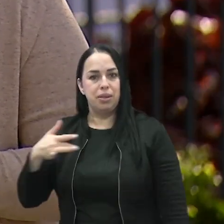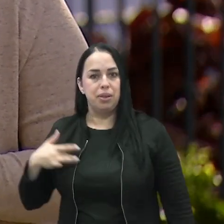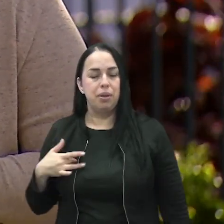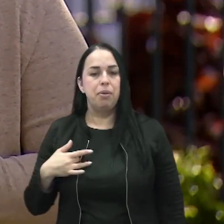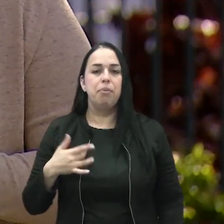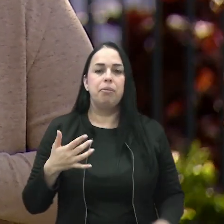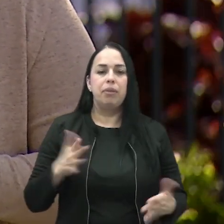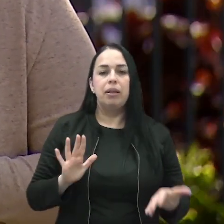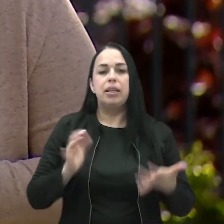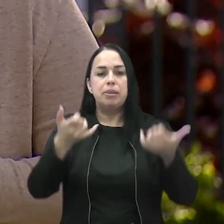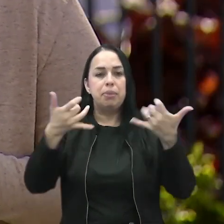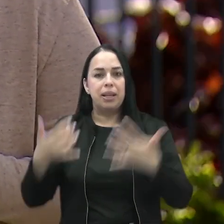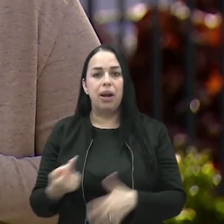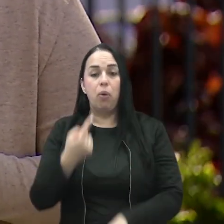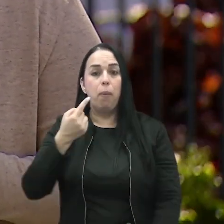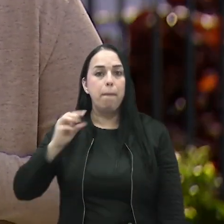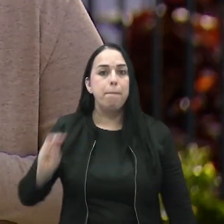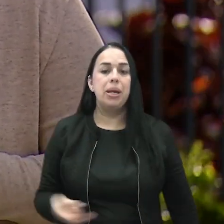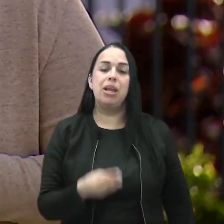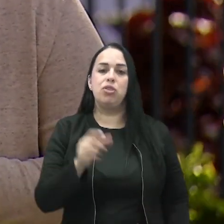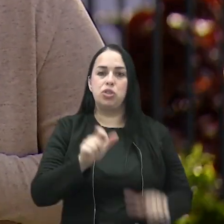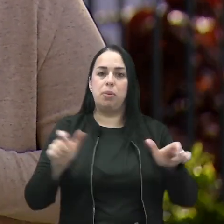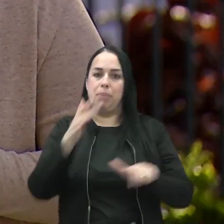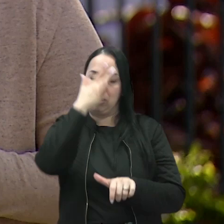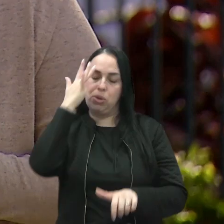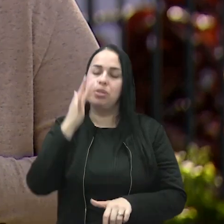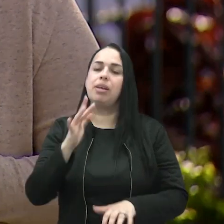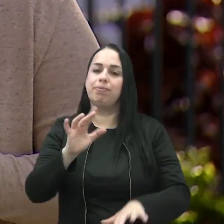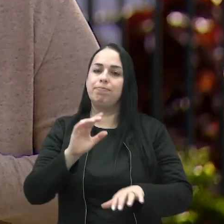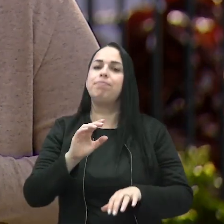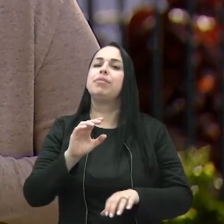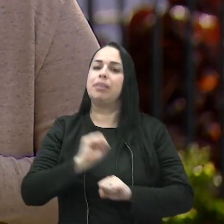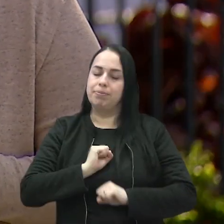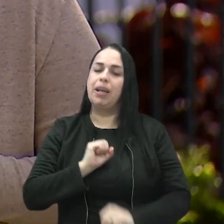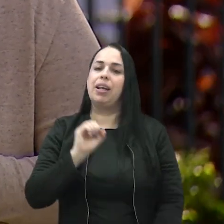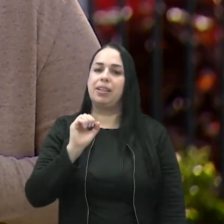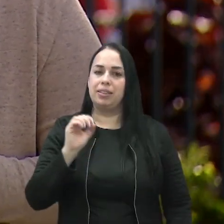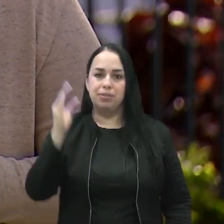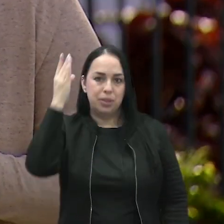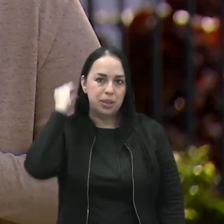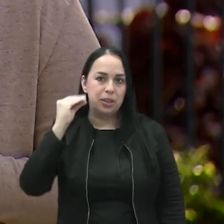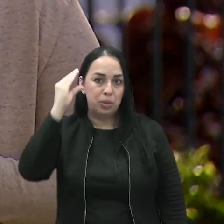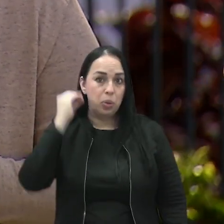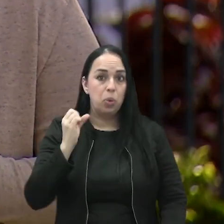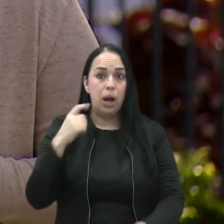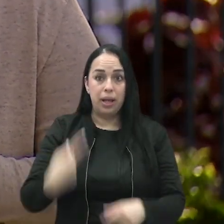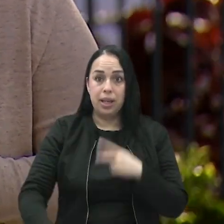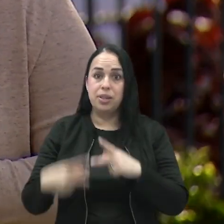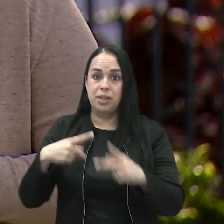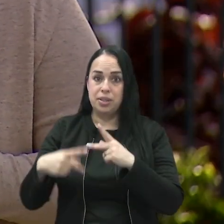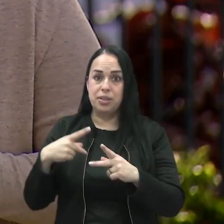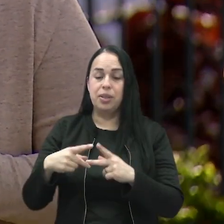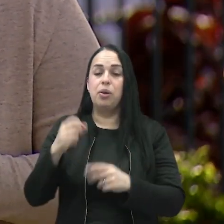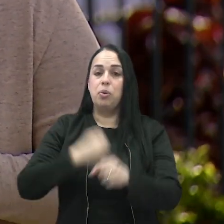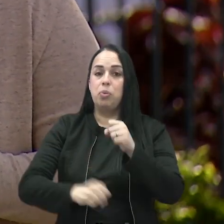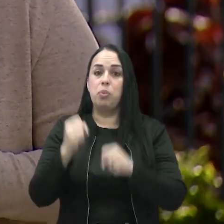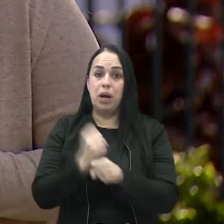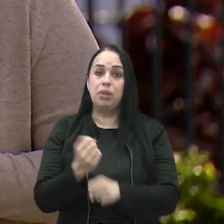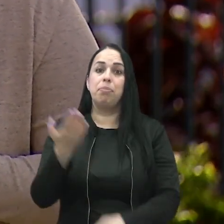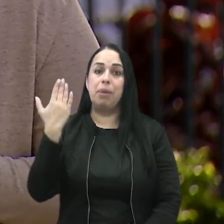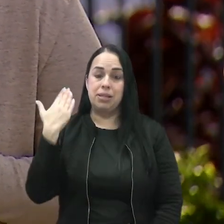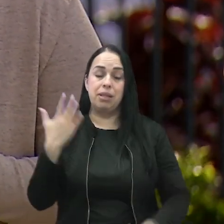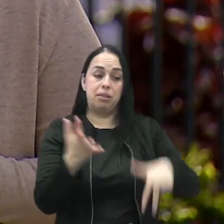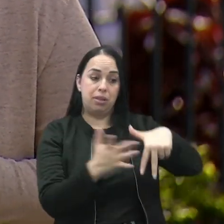da Saúde mostram que mais de 1,5 milhão de pessoas convivem com esquizofrenia no Brasil. Em São José dos Campos, só no ano